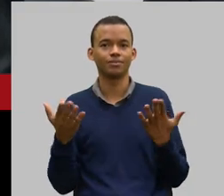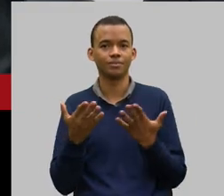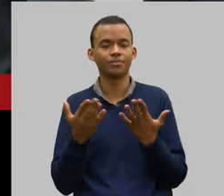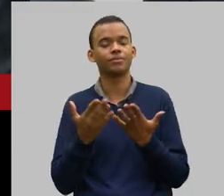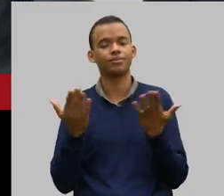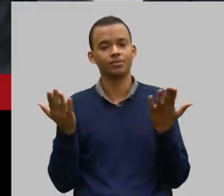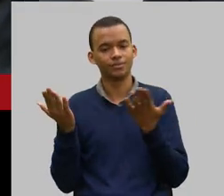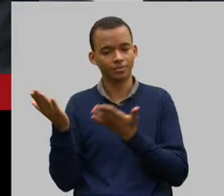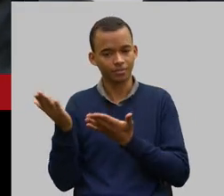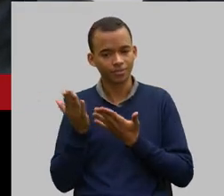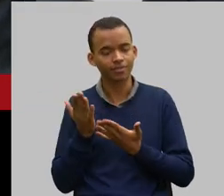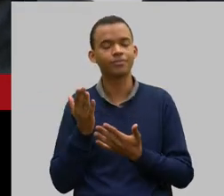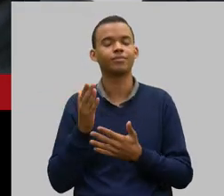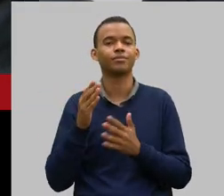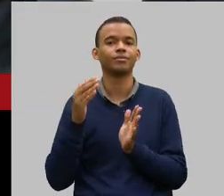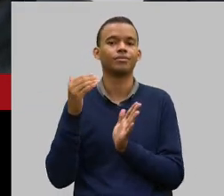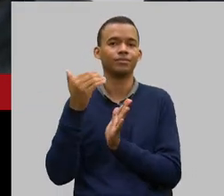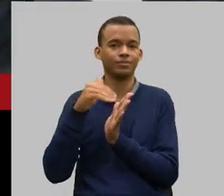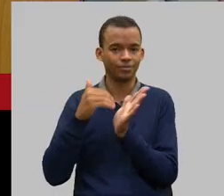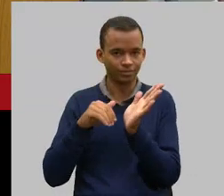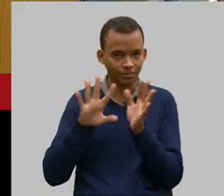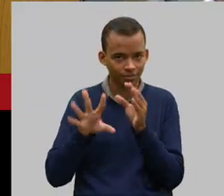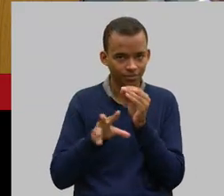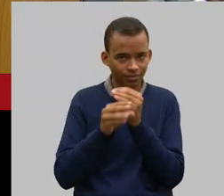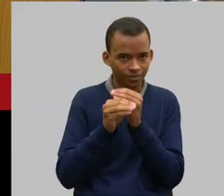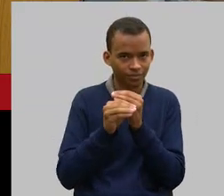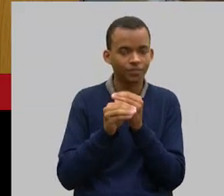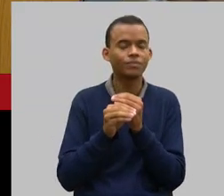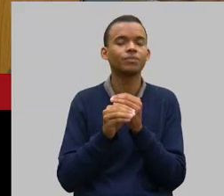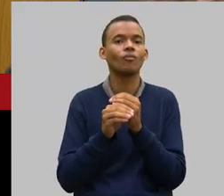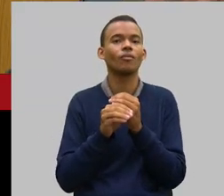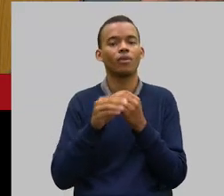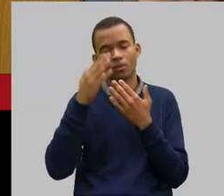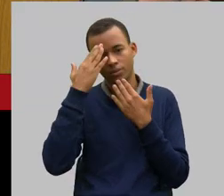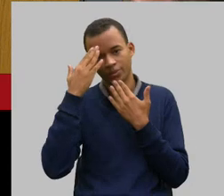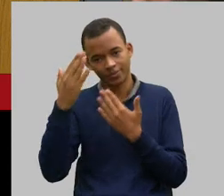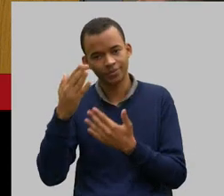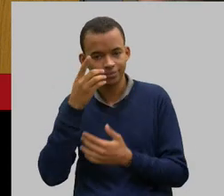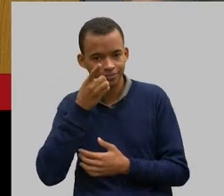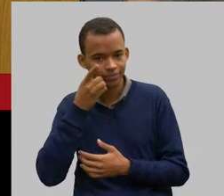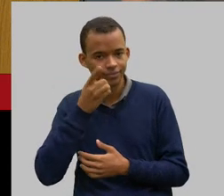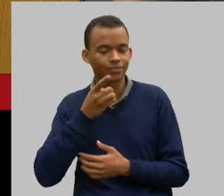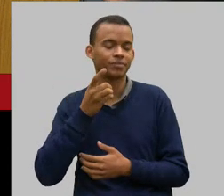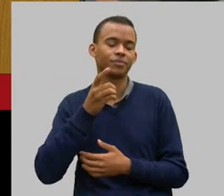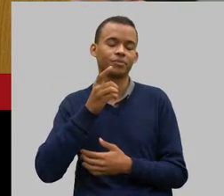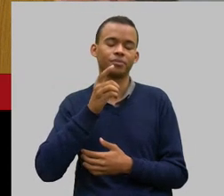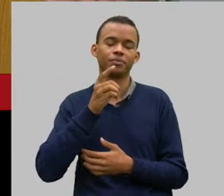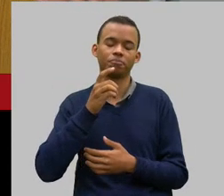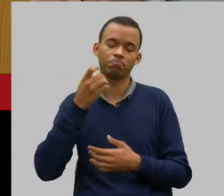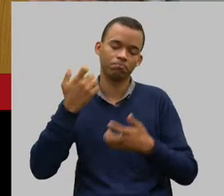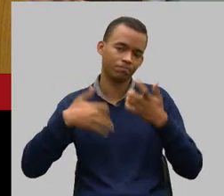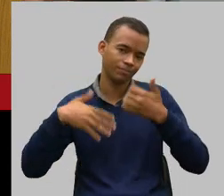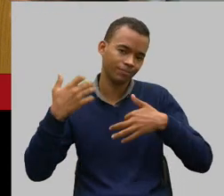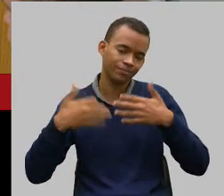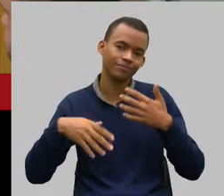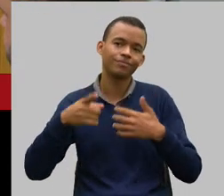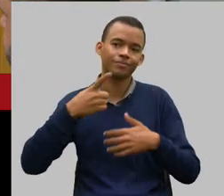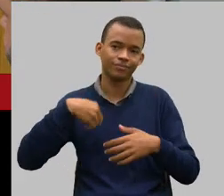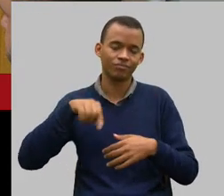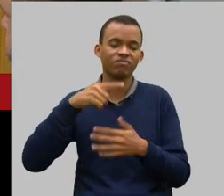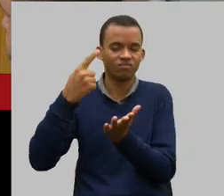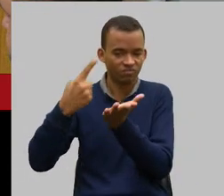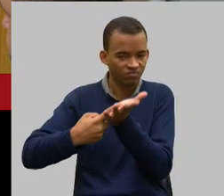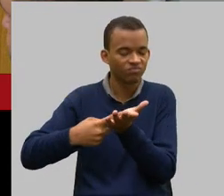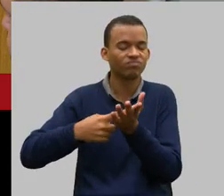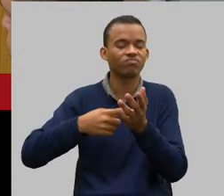para quer fazer o comentário rapidamente aqui agradecer o João Júnior pelas palavras dizer que é vamos procurar continuar